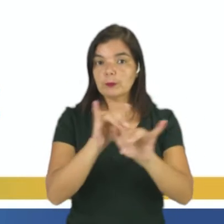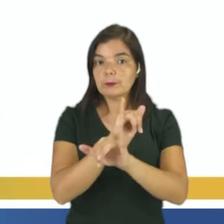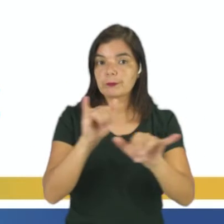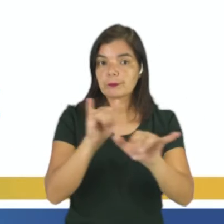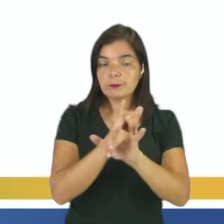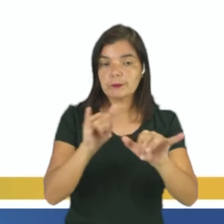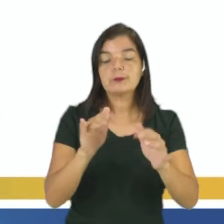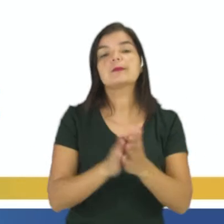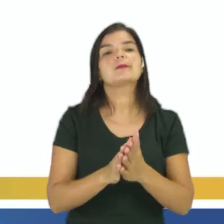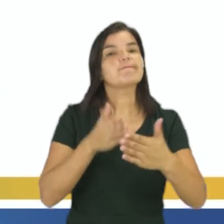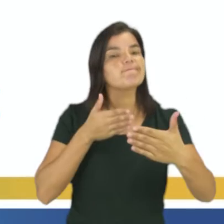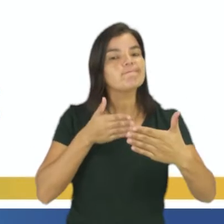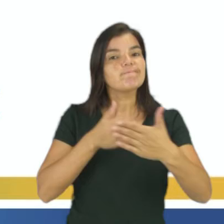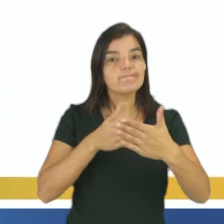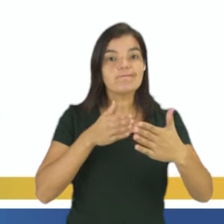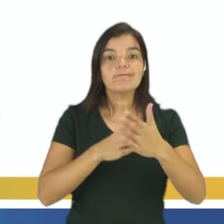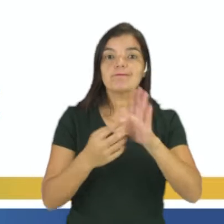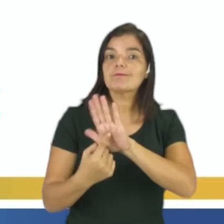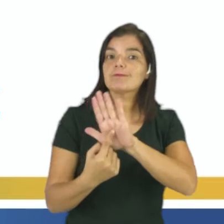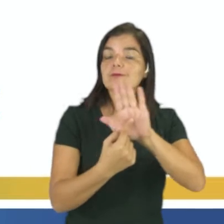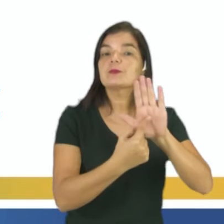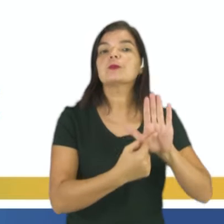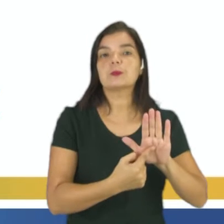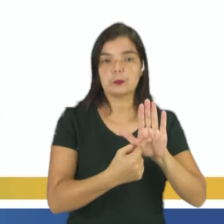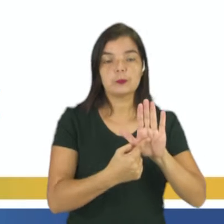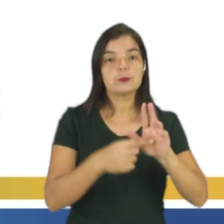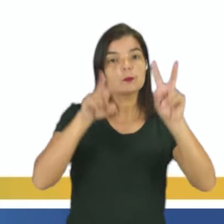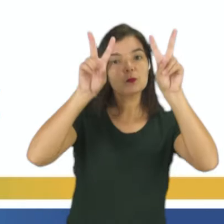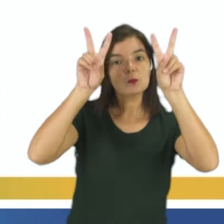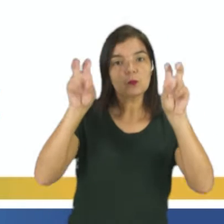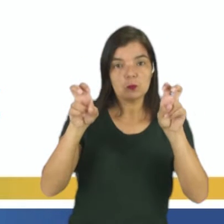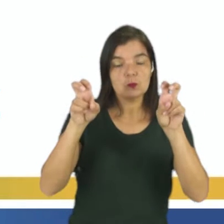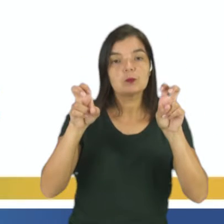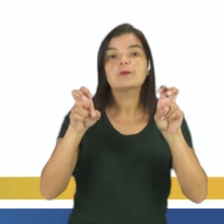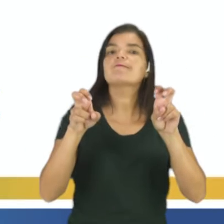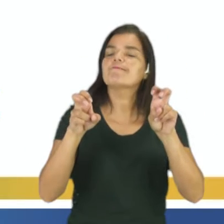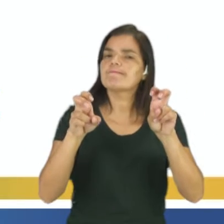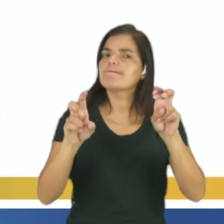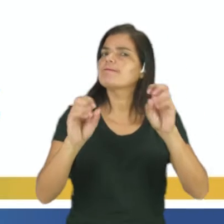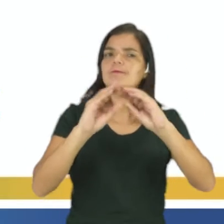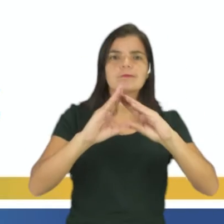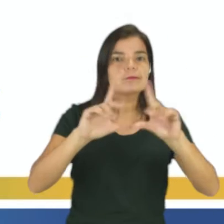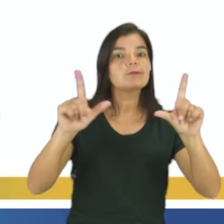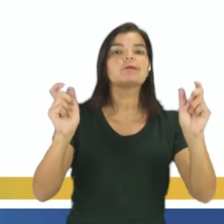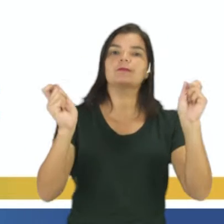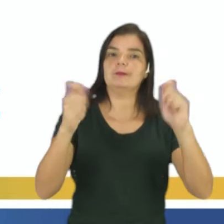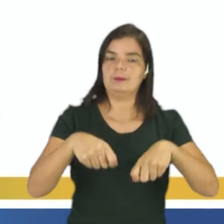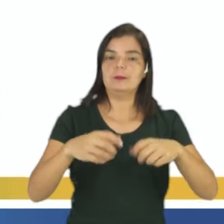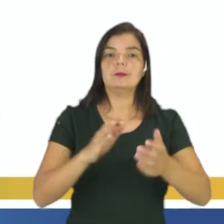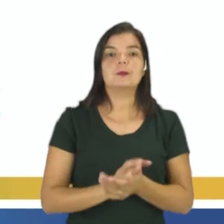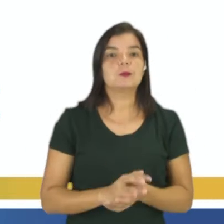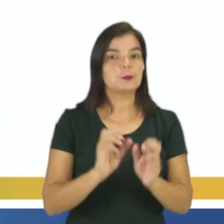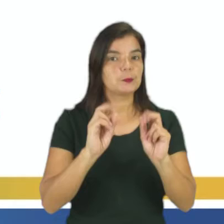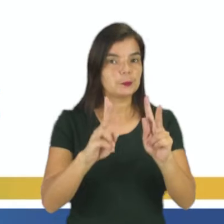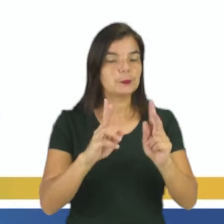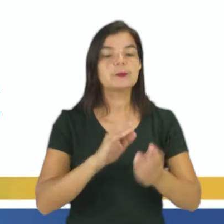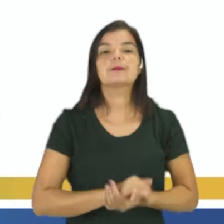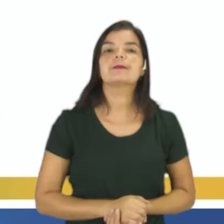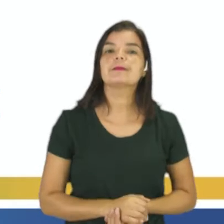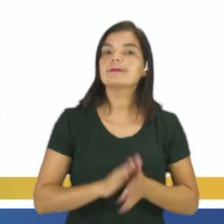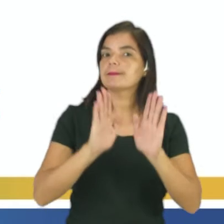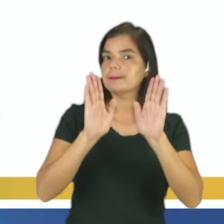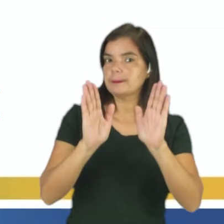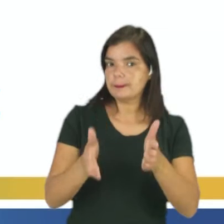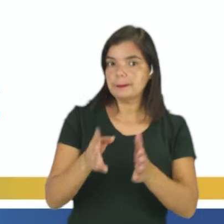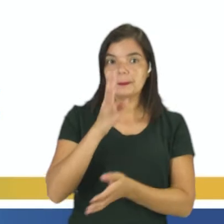informativa? Limita-se a expor, tá, o assunto com a maior objetividade possível, ok?